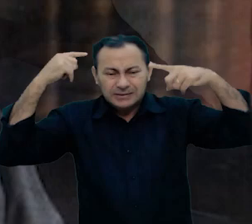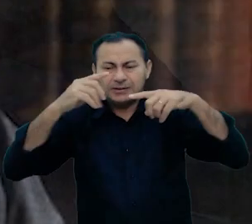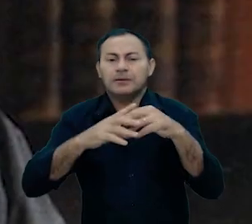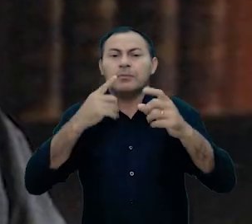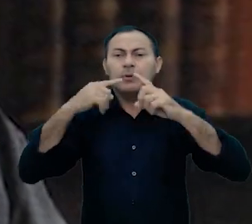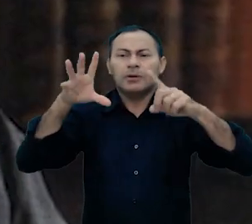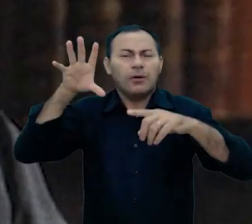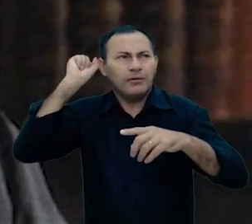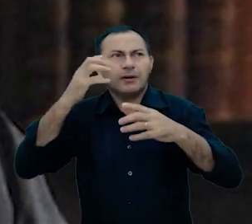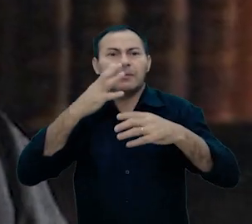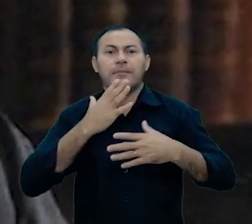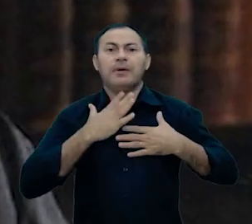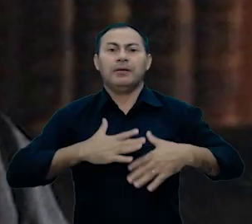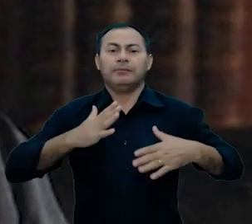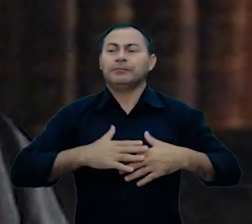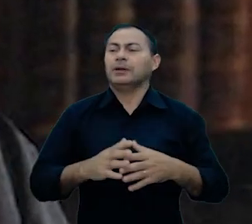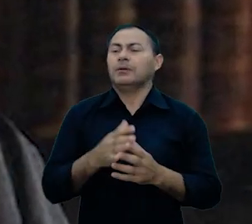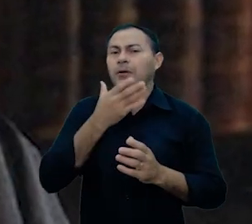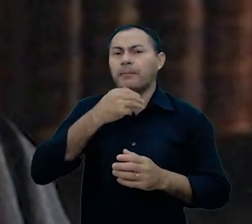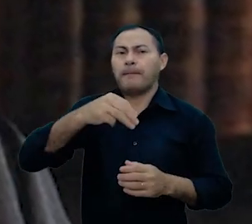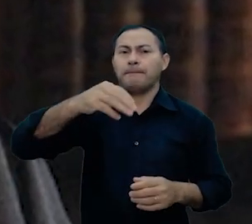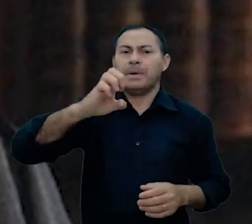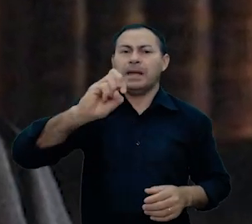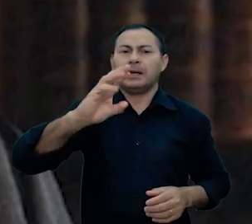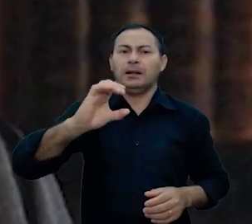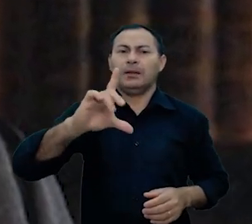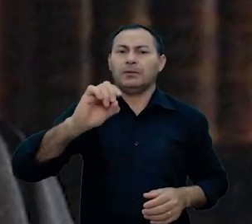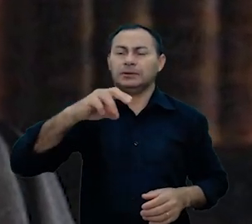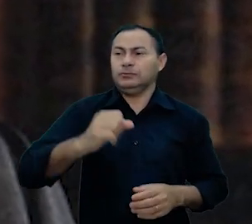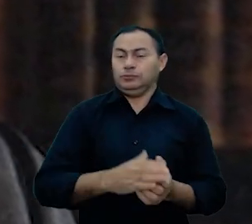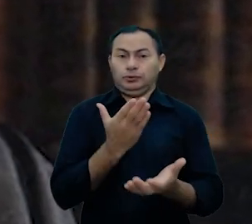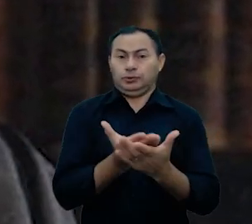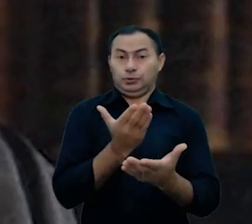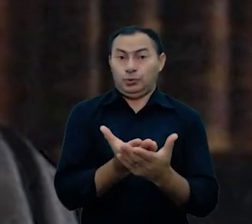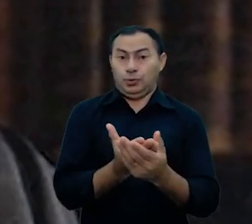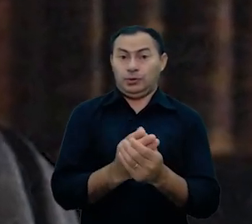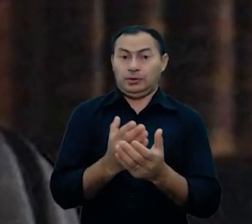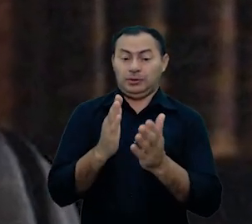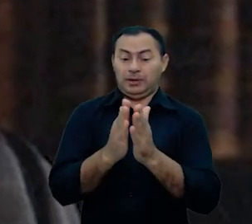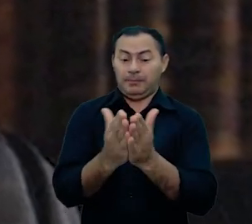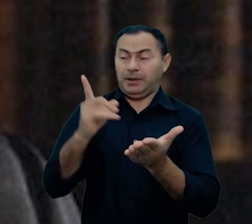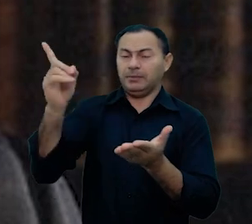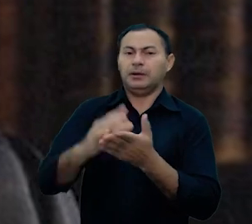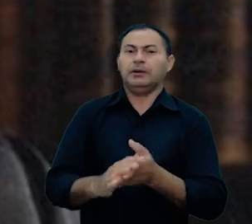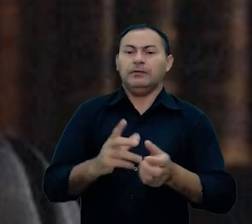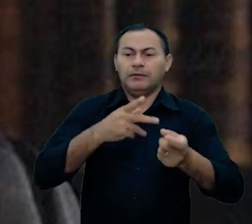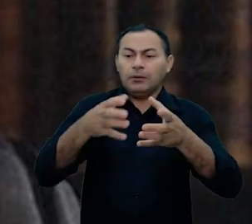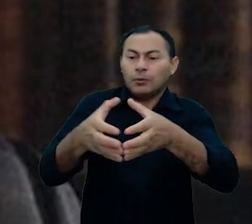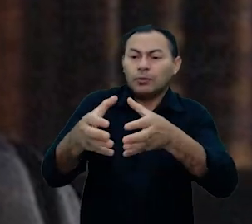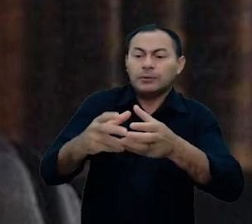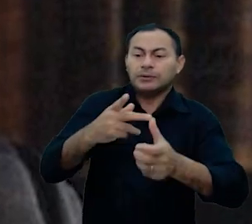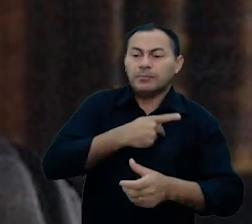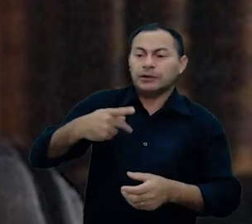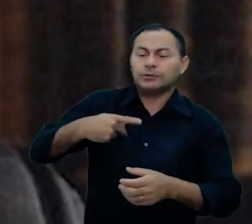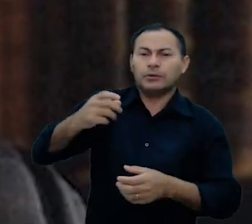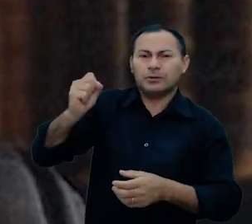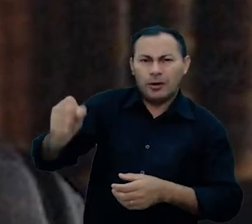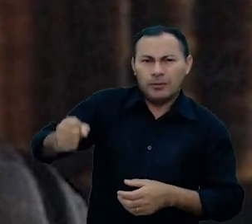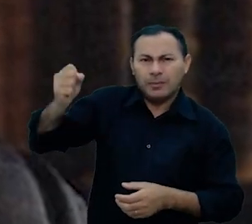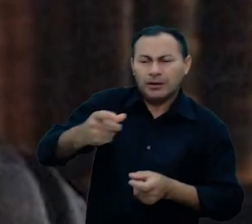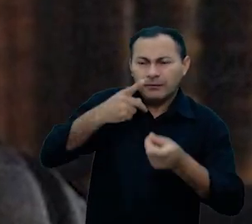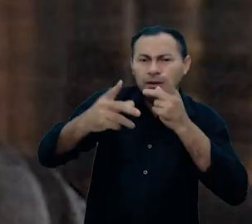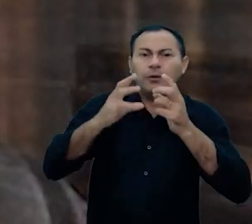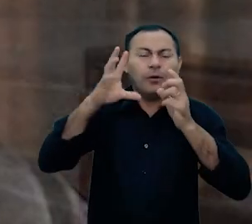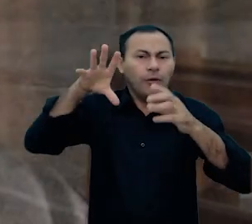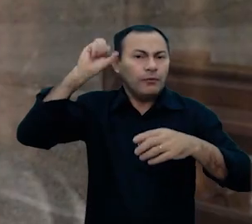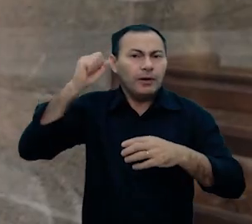Dr. Martin Lloyd-Jones, grande estudioso da Bíblia, certa vez disse a um grupo de pastores que a primeira coisa que ele fazia todos os dias era ouvir